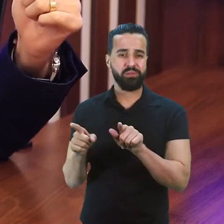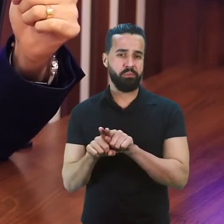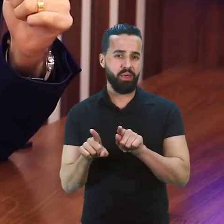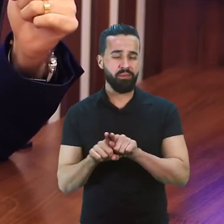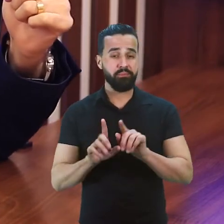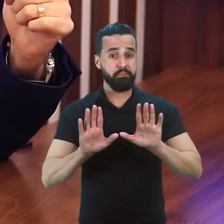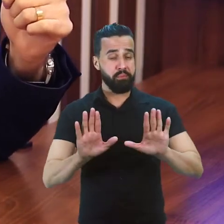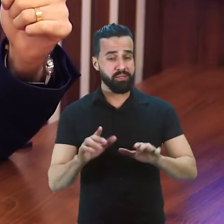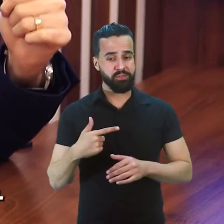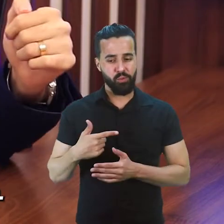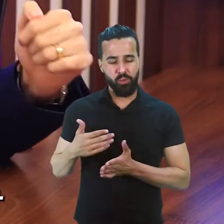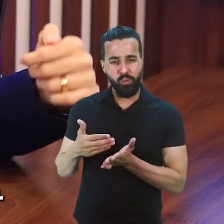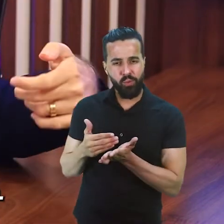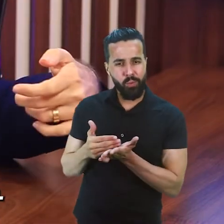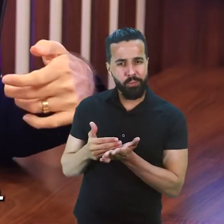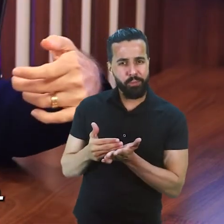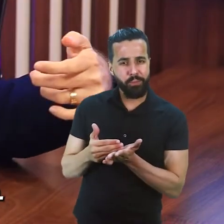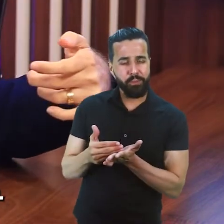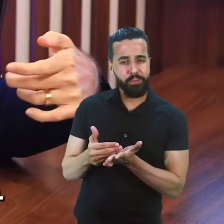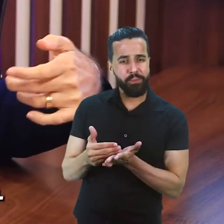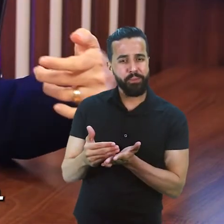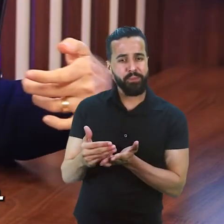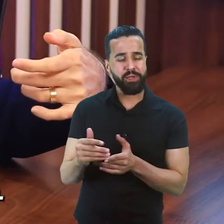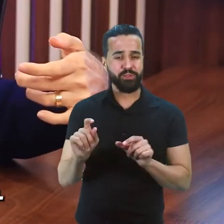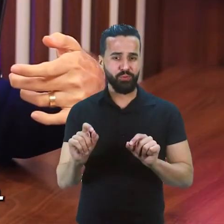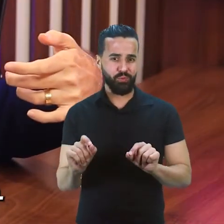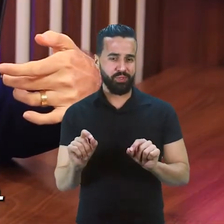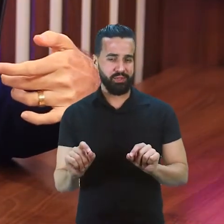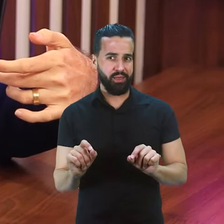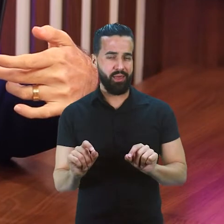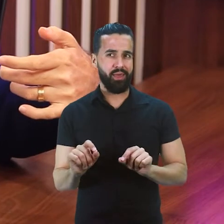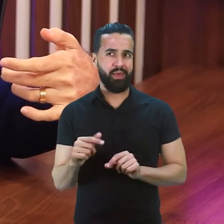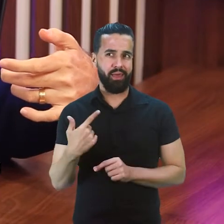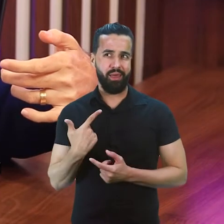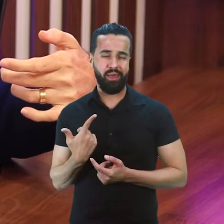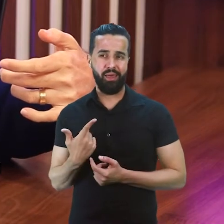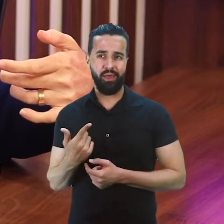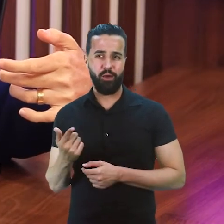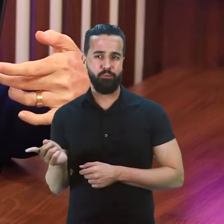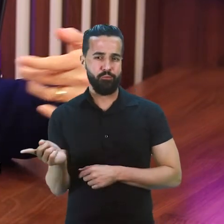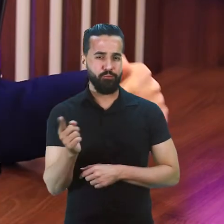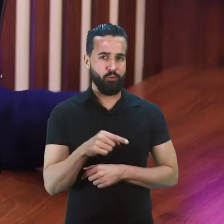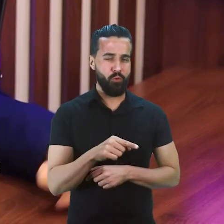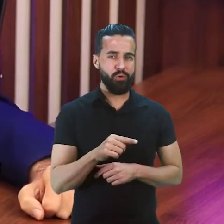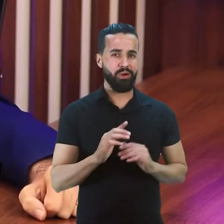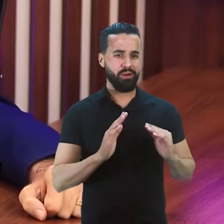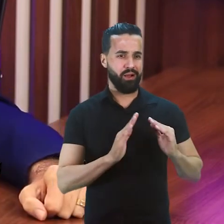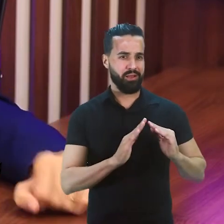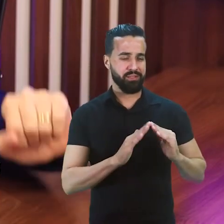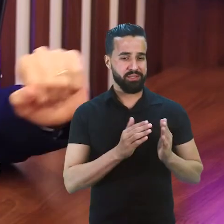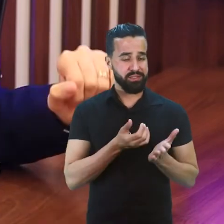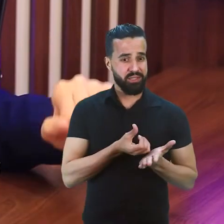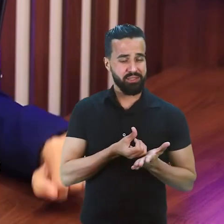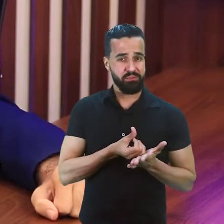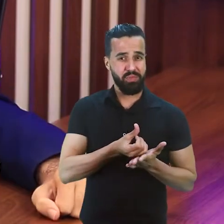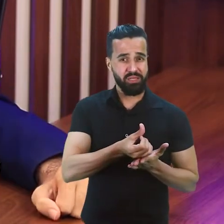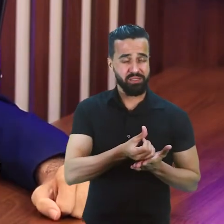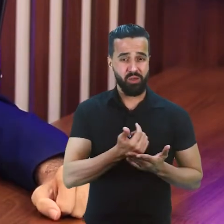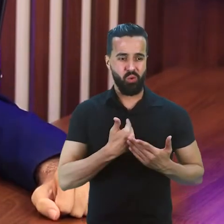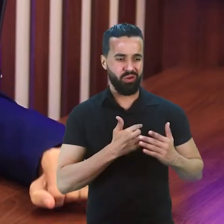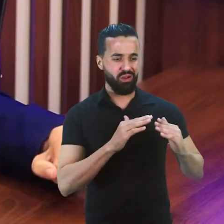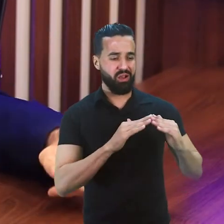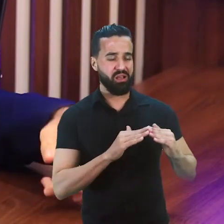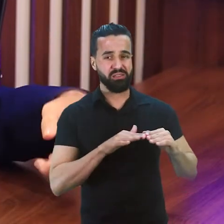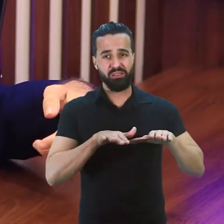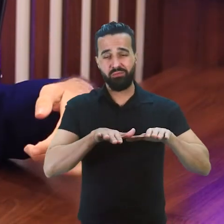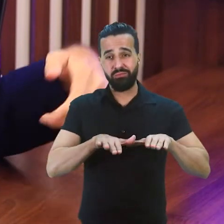desde o começo, do começo que eu falo, eu vim para casa, eu acredito que uns 6 meses depois, eu não aguentava ficar mais dentro de casa.